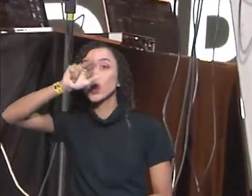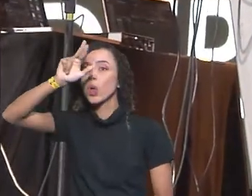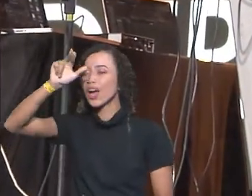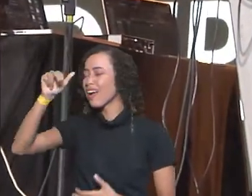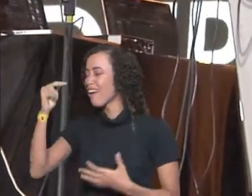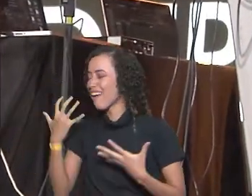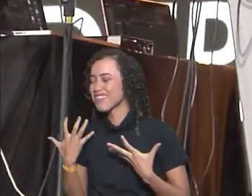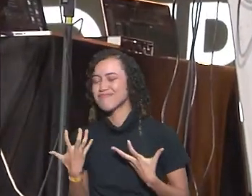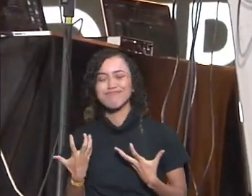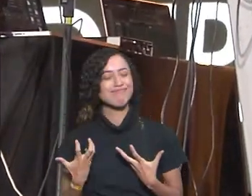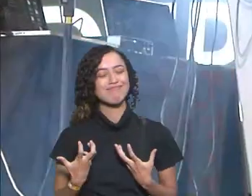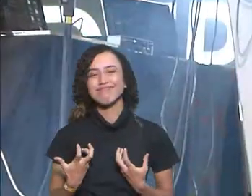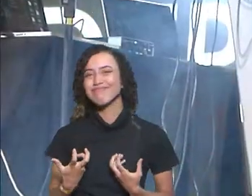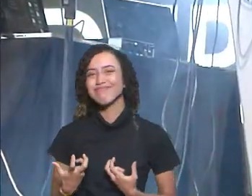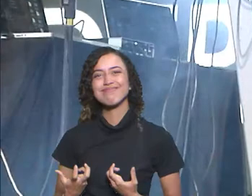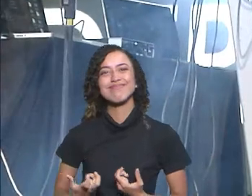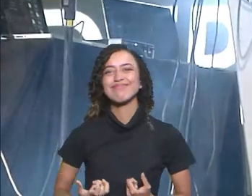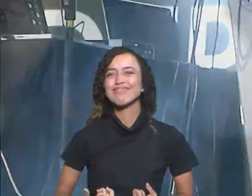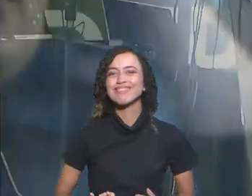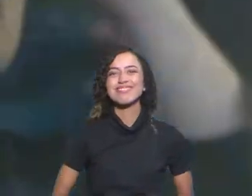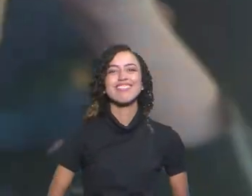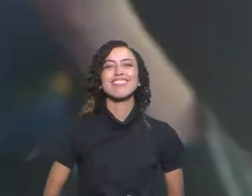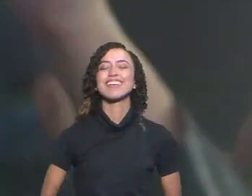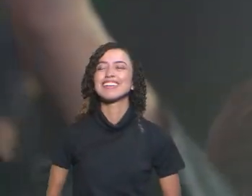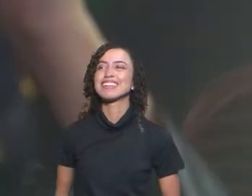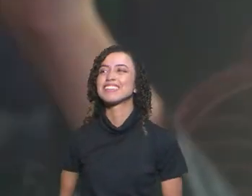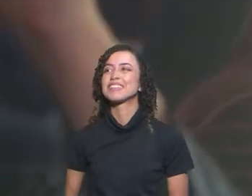e nunca me cansarei